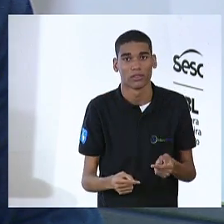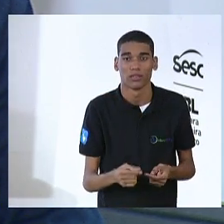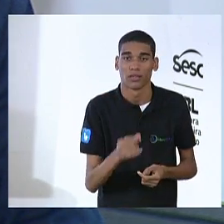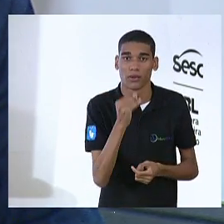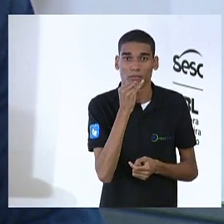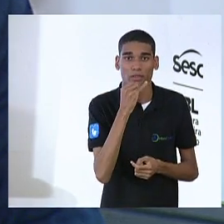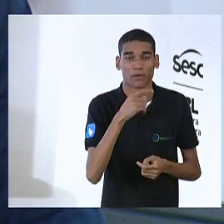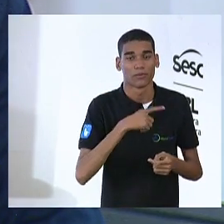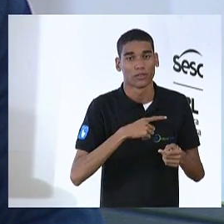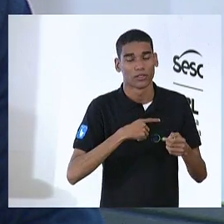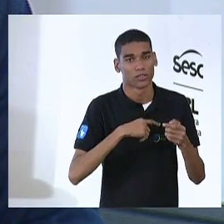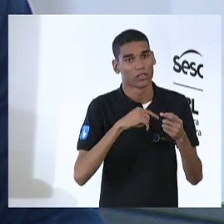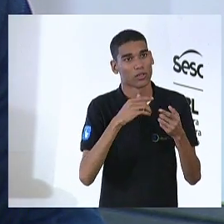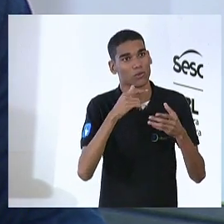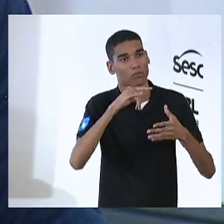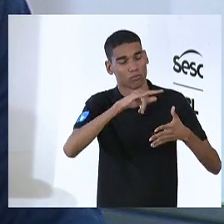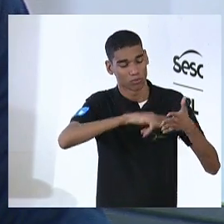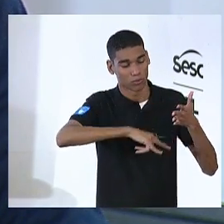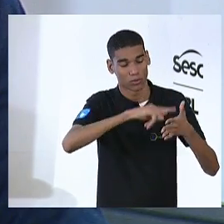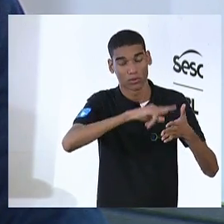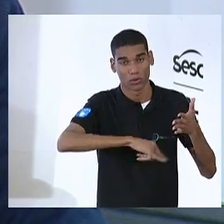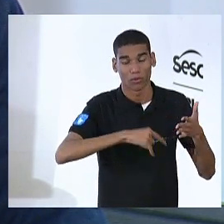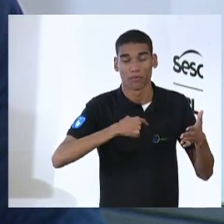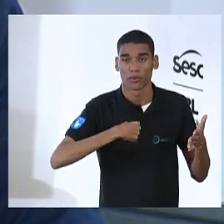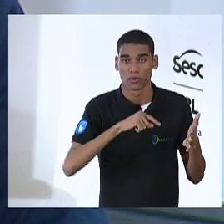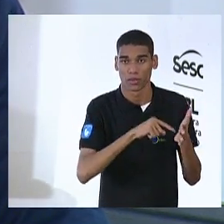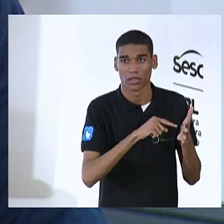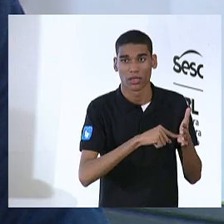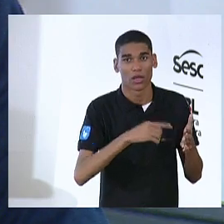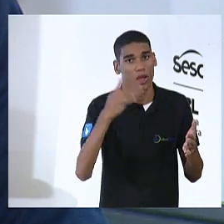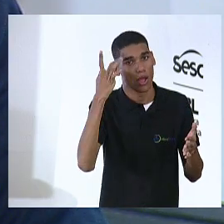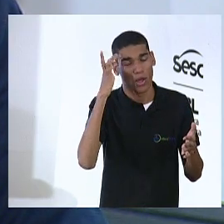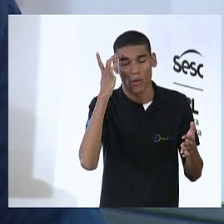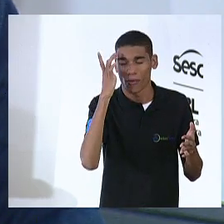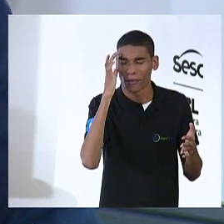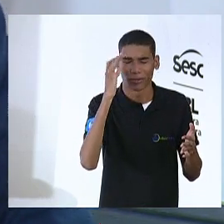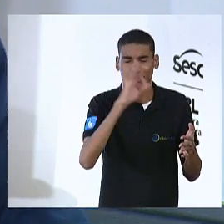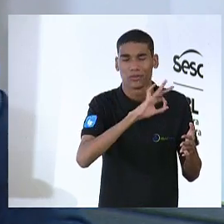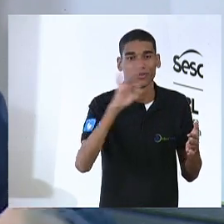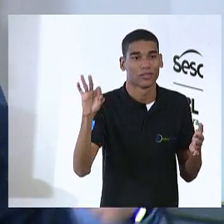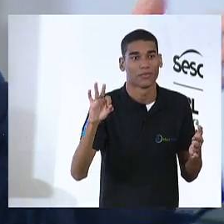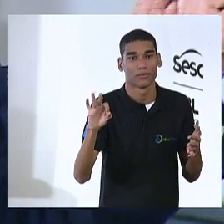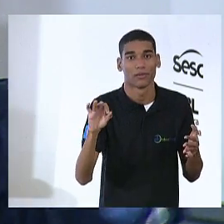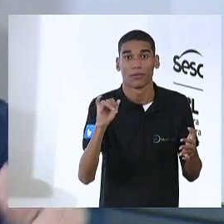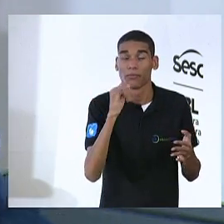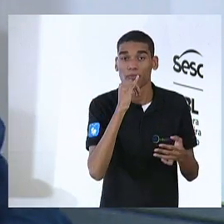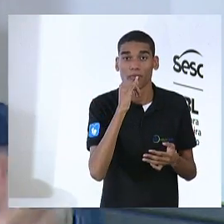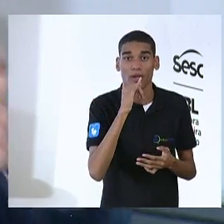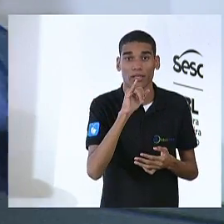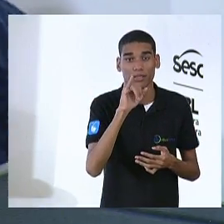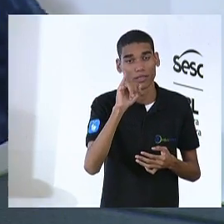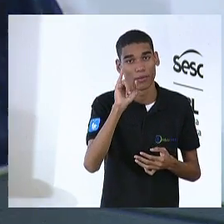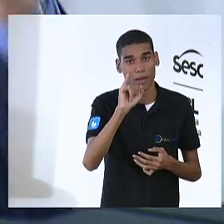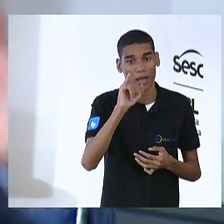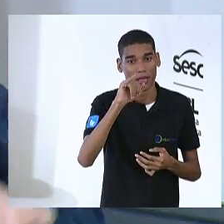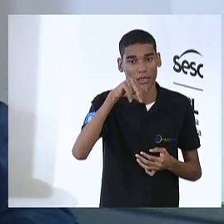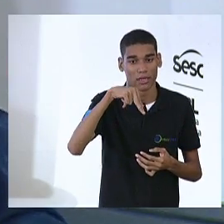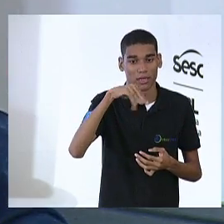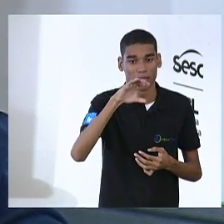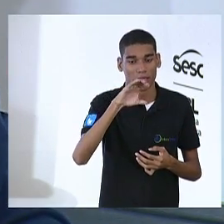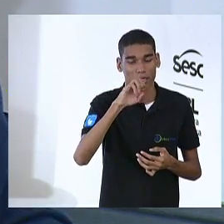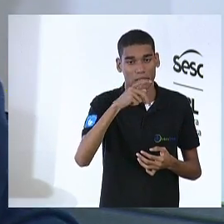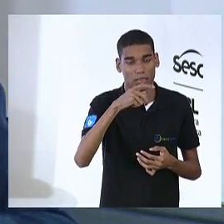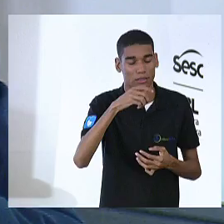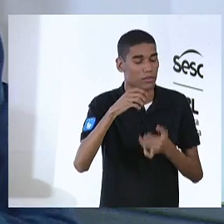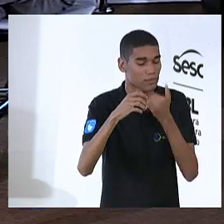um documento que eu acho magistral pela CEPAL. A CEPAL, que depois da morte do Prebisch saiu do